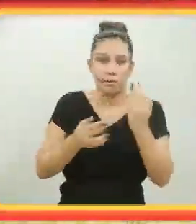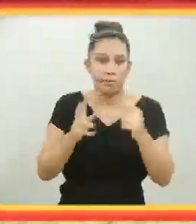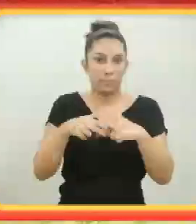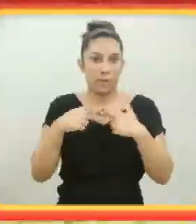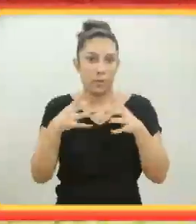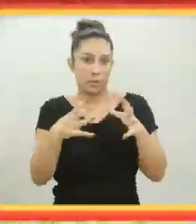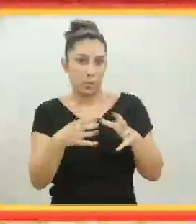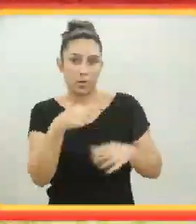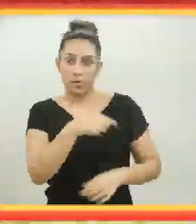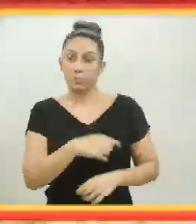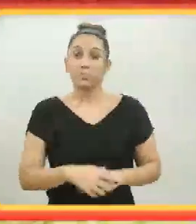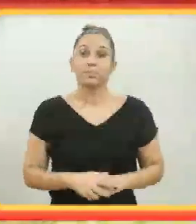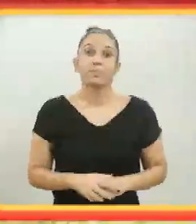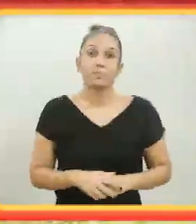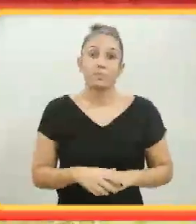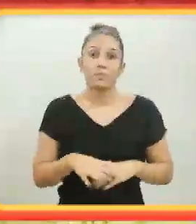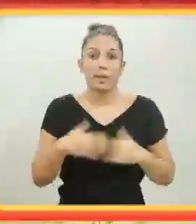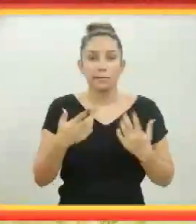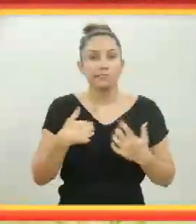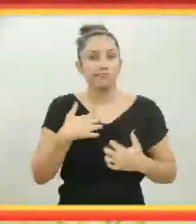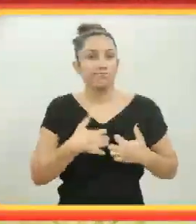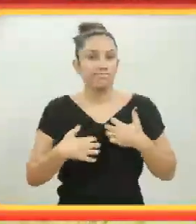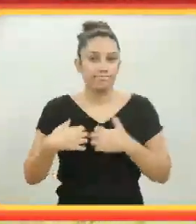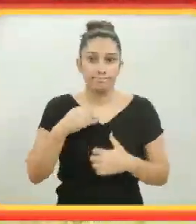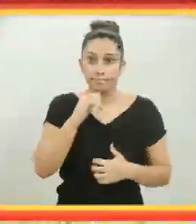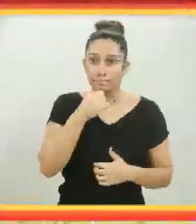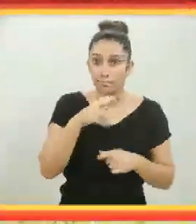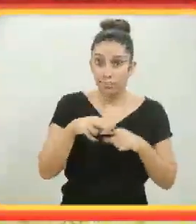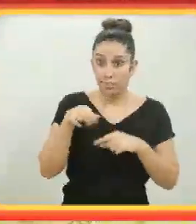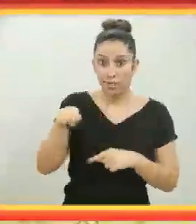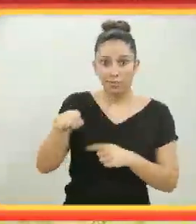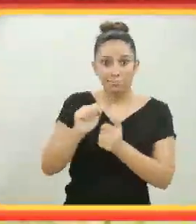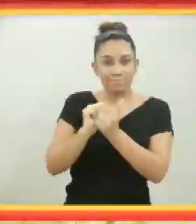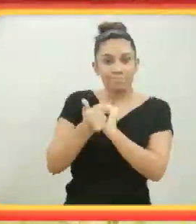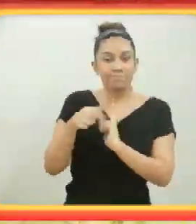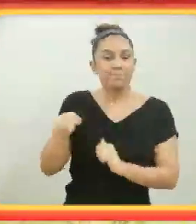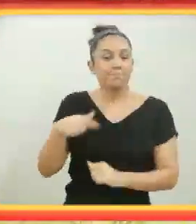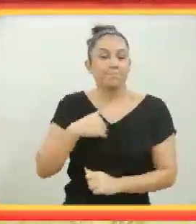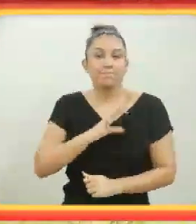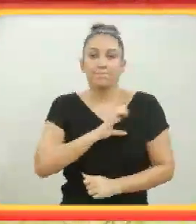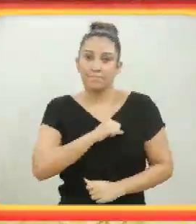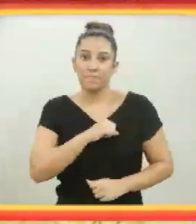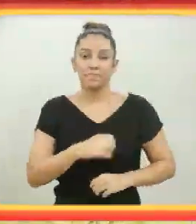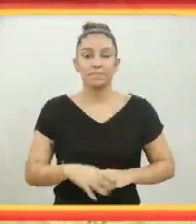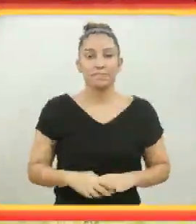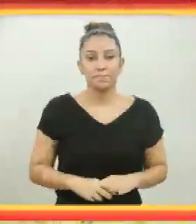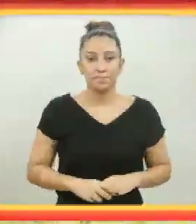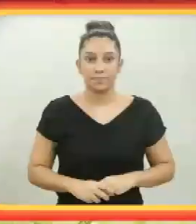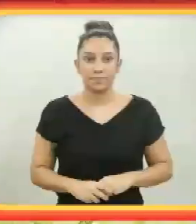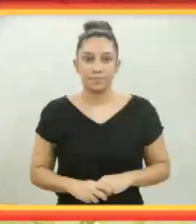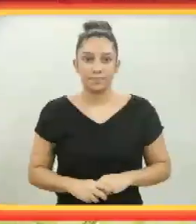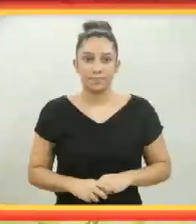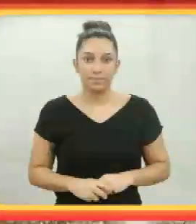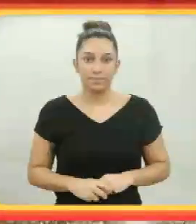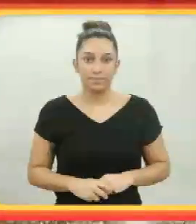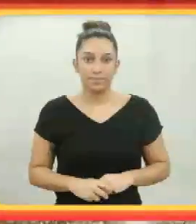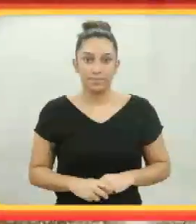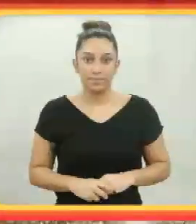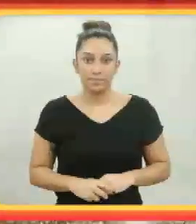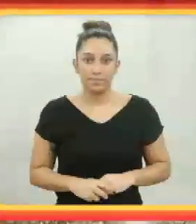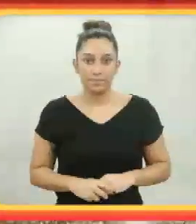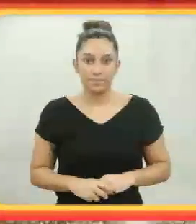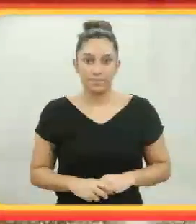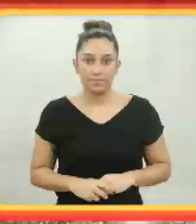brincar não, porque você não alcança e a gente sempre perde a bola com você. E aí eu ficava triste, porque era um esporte que eu gostava.